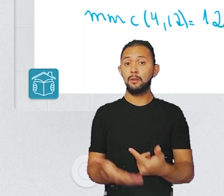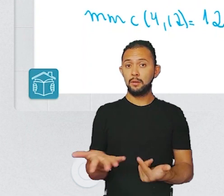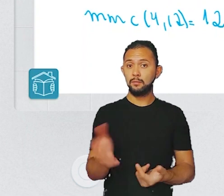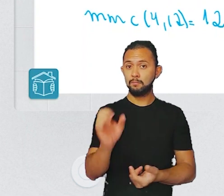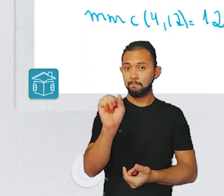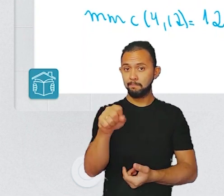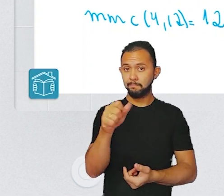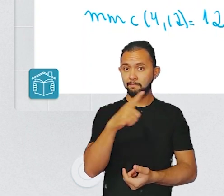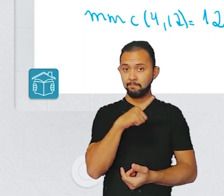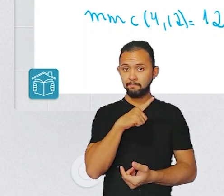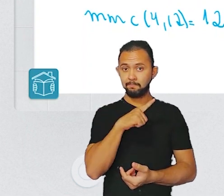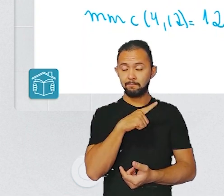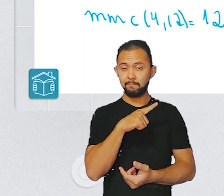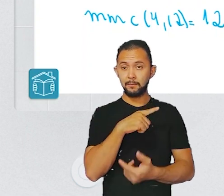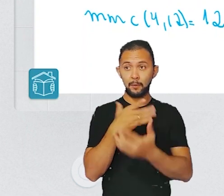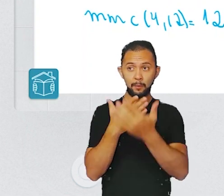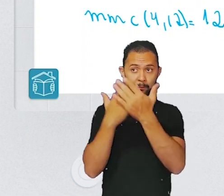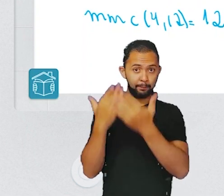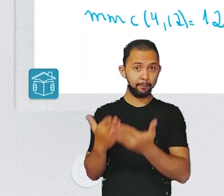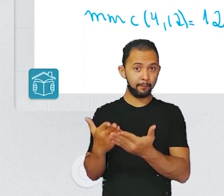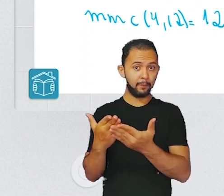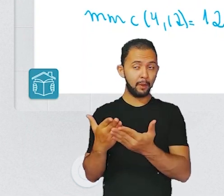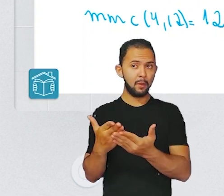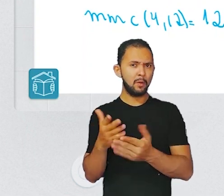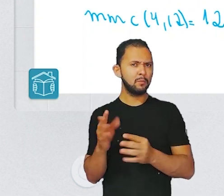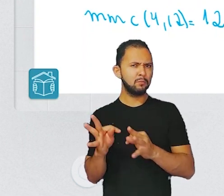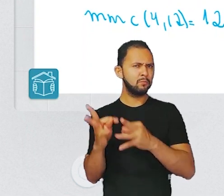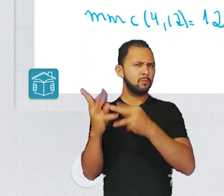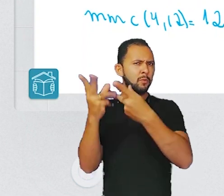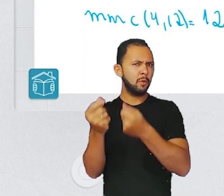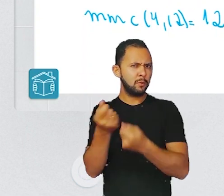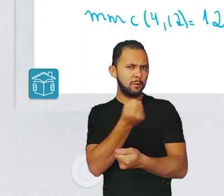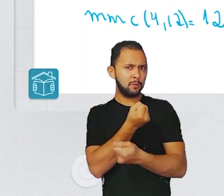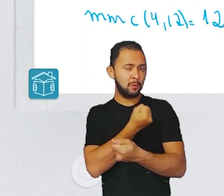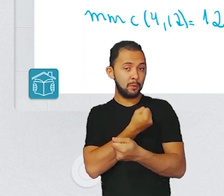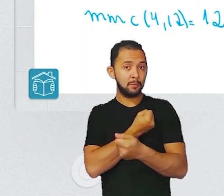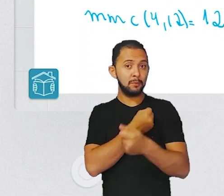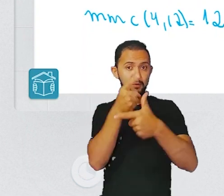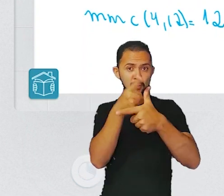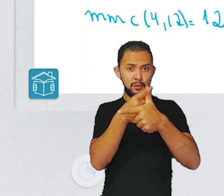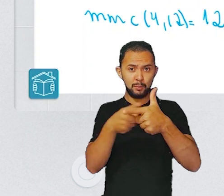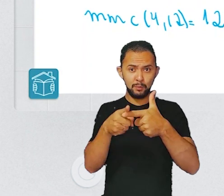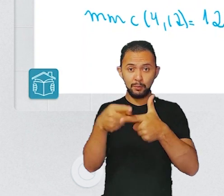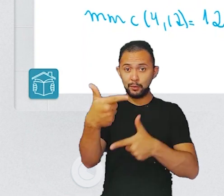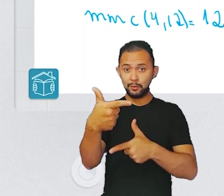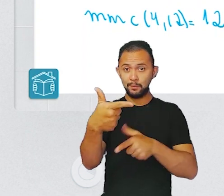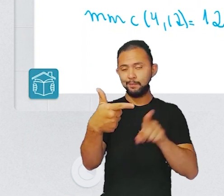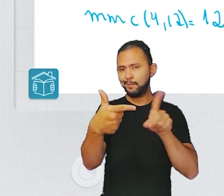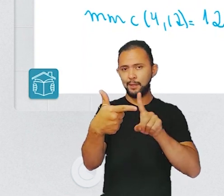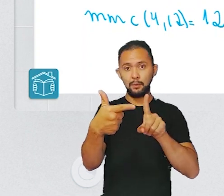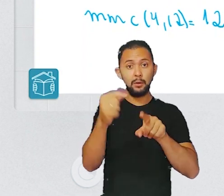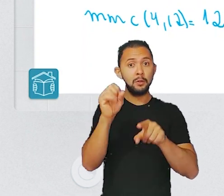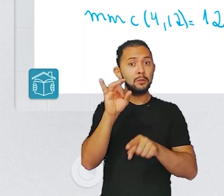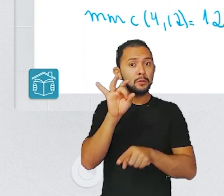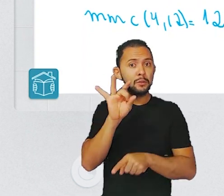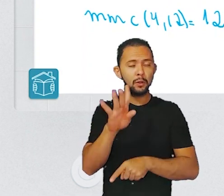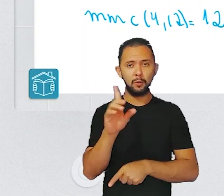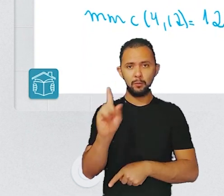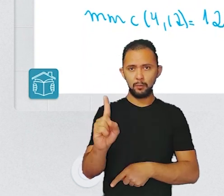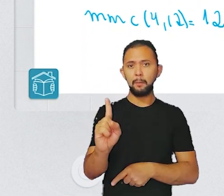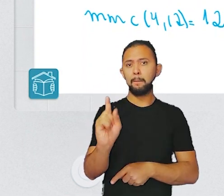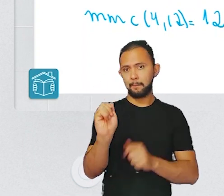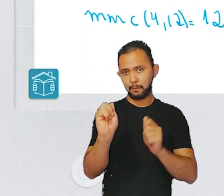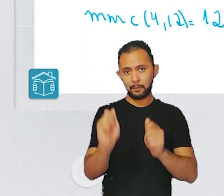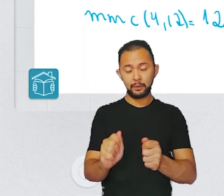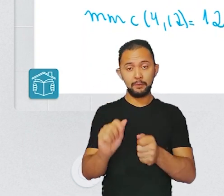algum deles é divisível por 2? Sim. Então, não precisa que todos sejam divisíveis por 2. Basta que apenas um deles seja e